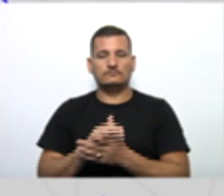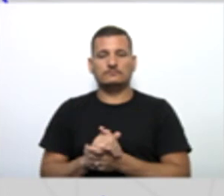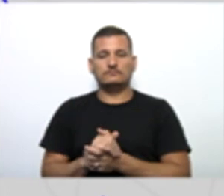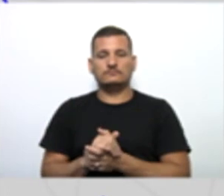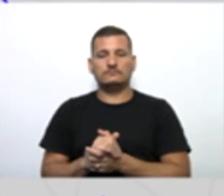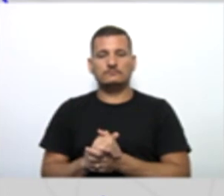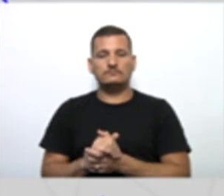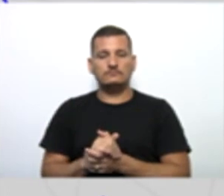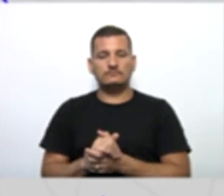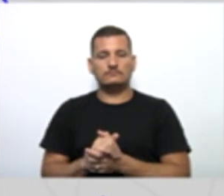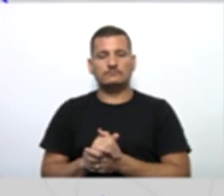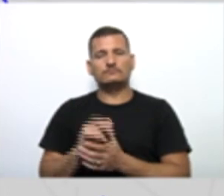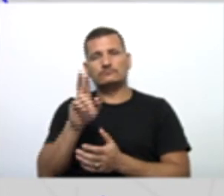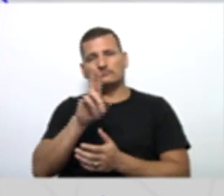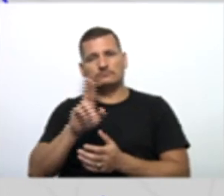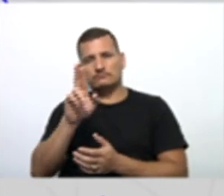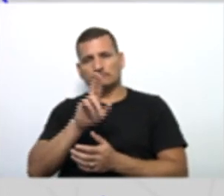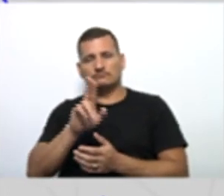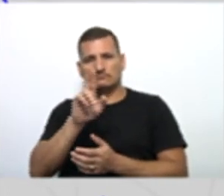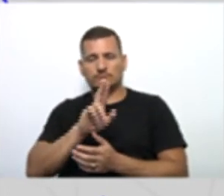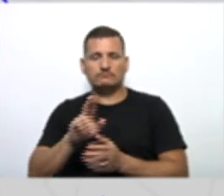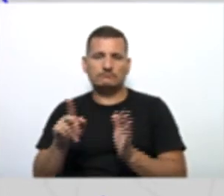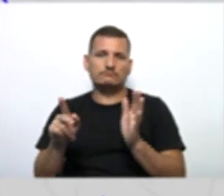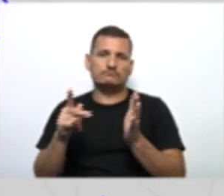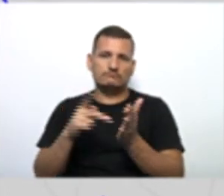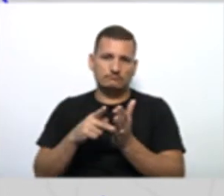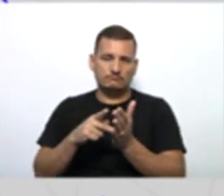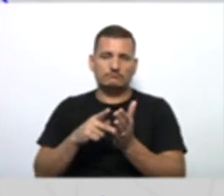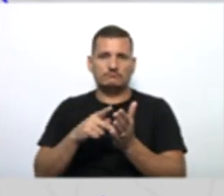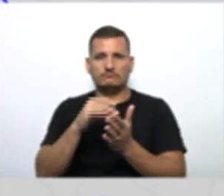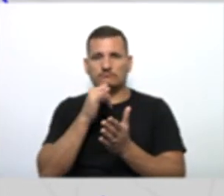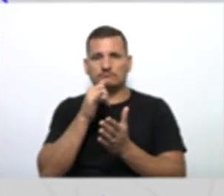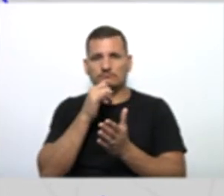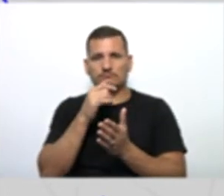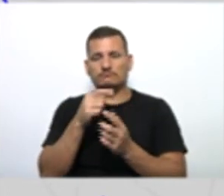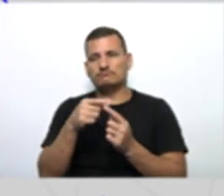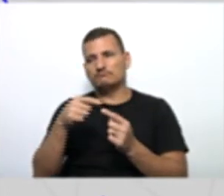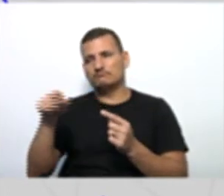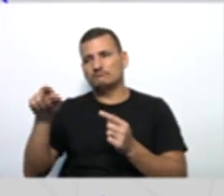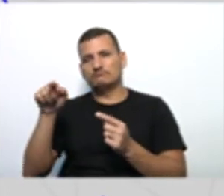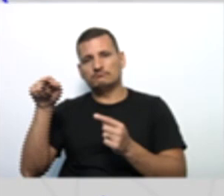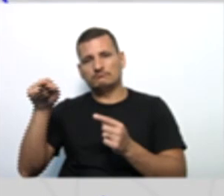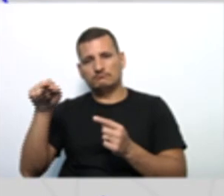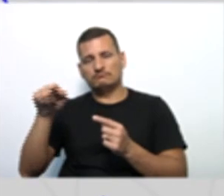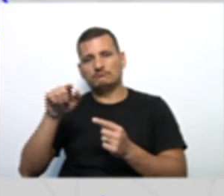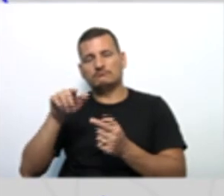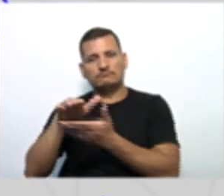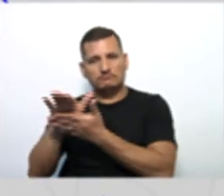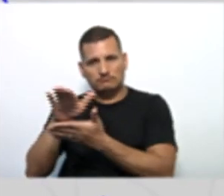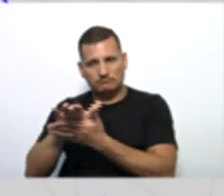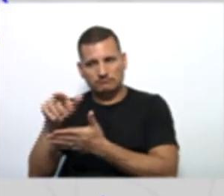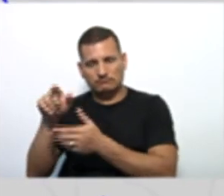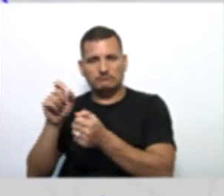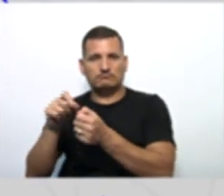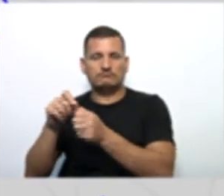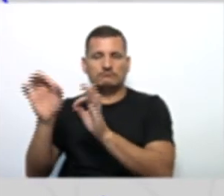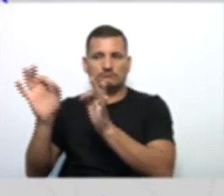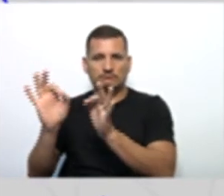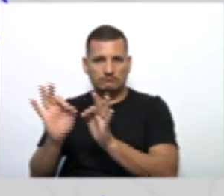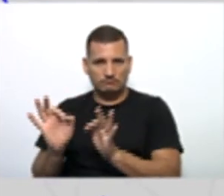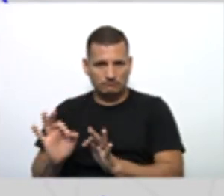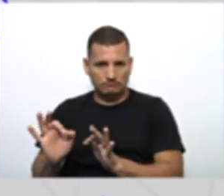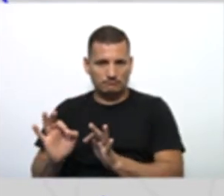né, de um especialista em artes gráficas, como, por exemplo, enviar para uma gráfica para ela fazer a edição do material. Não é o caso da